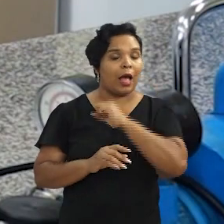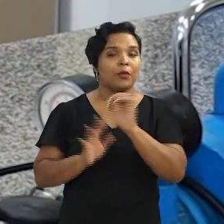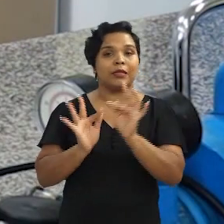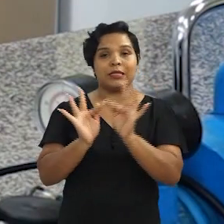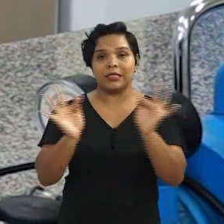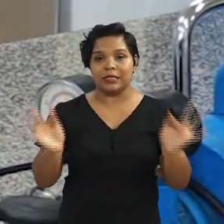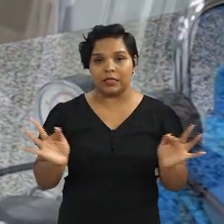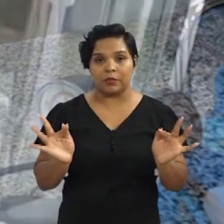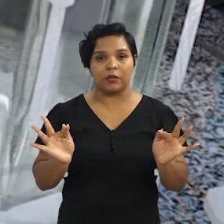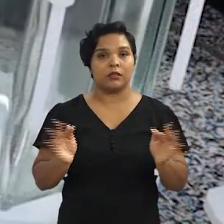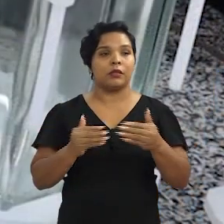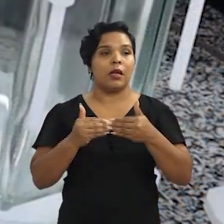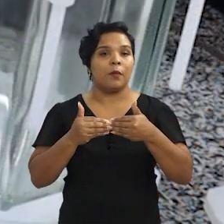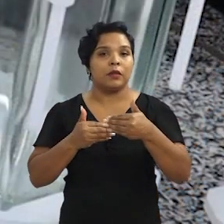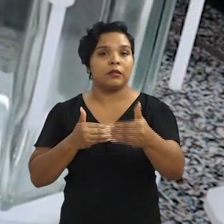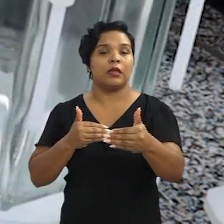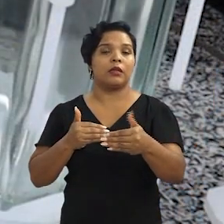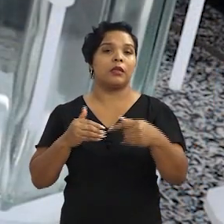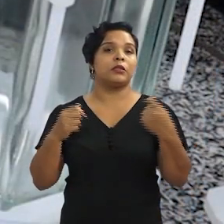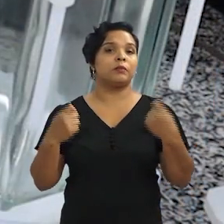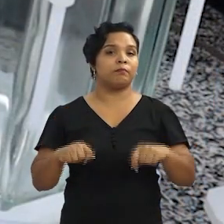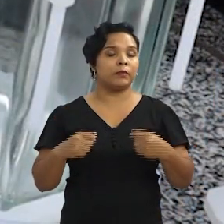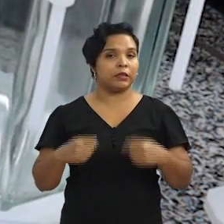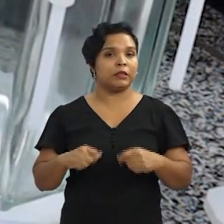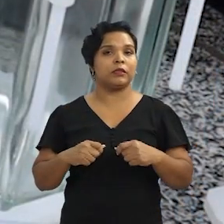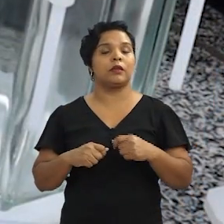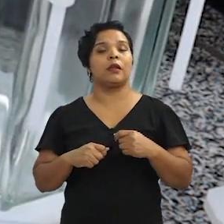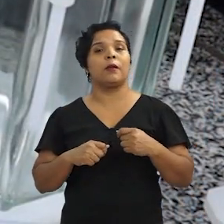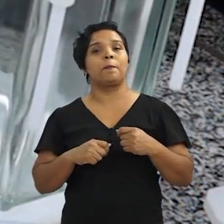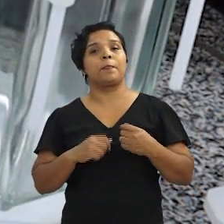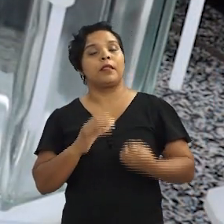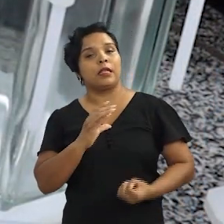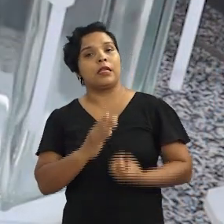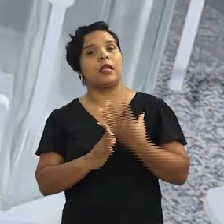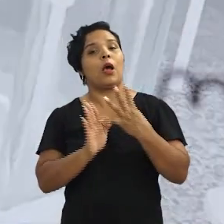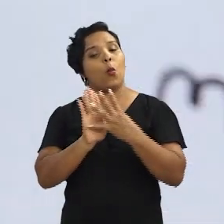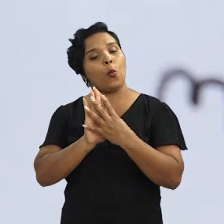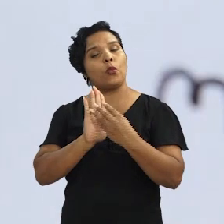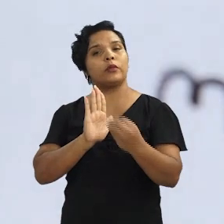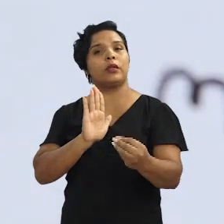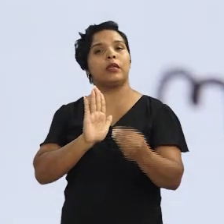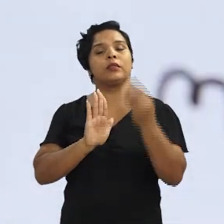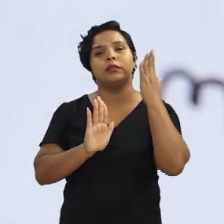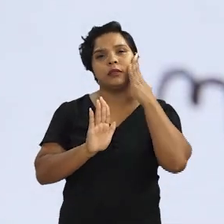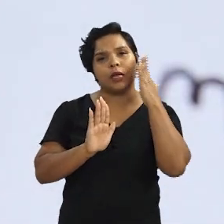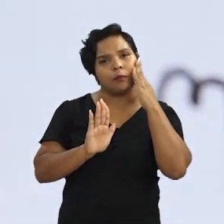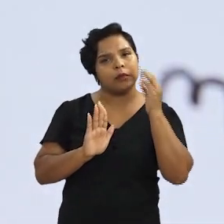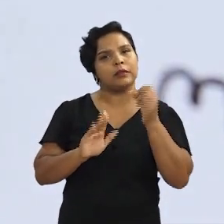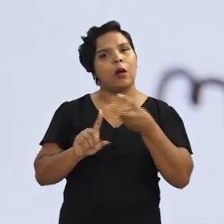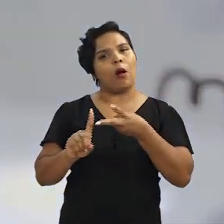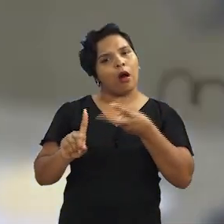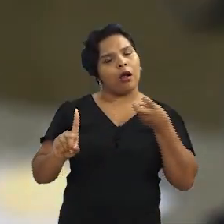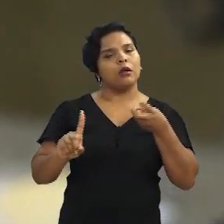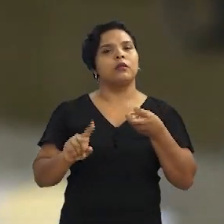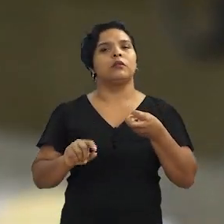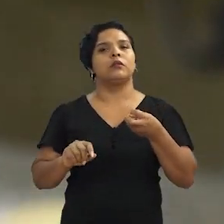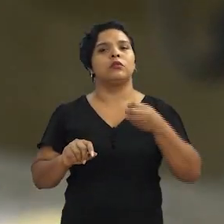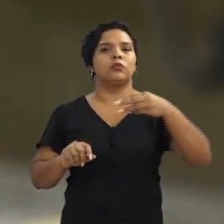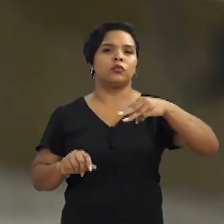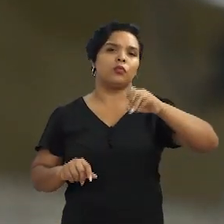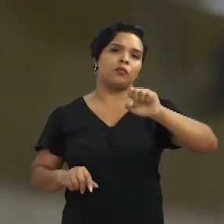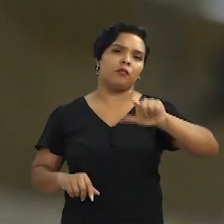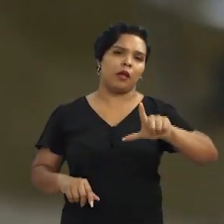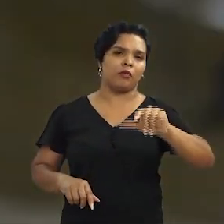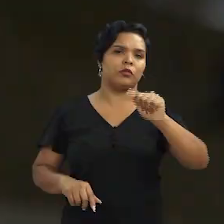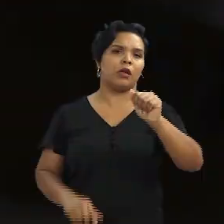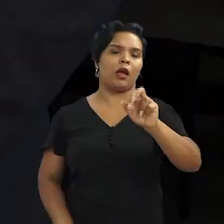rápida, simples, e a partir dela a gente pretende construir um modelo de detecção de fraude do